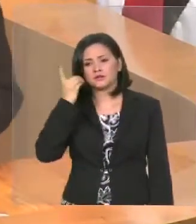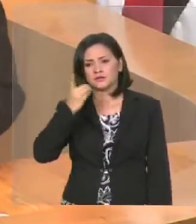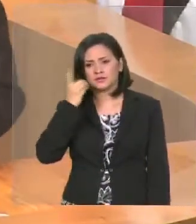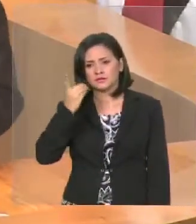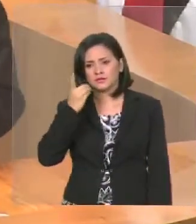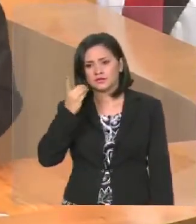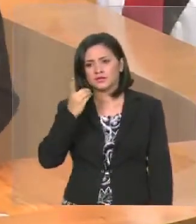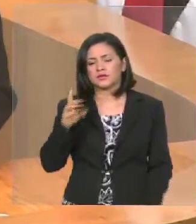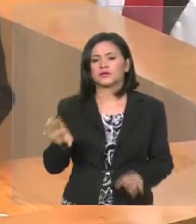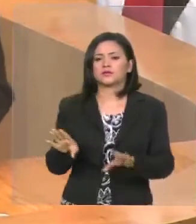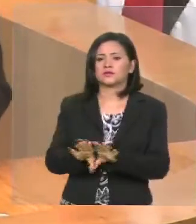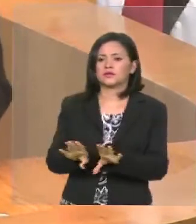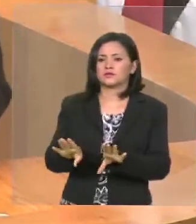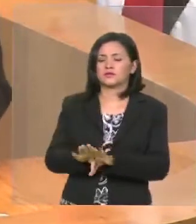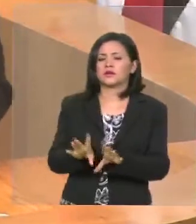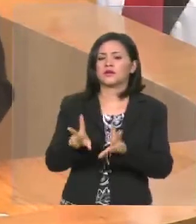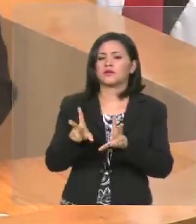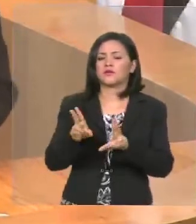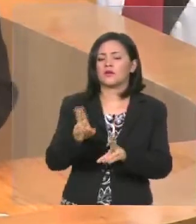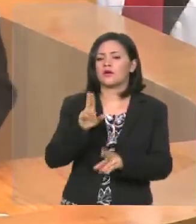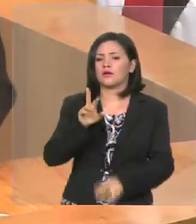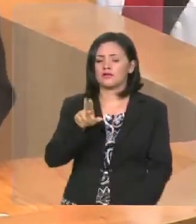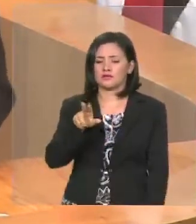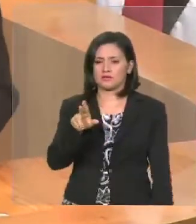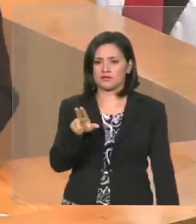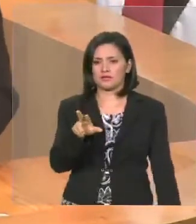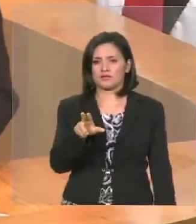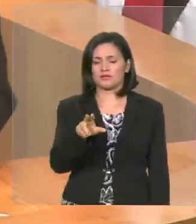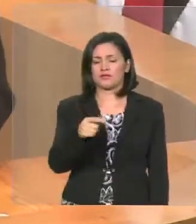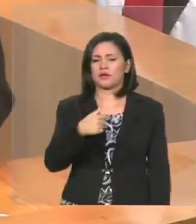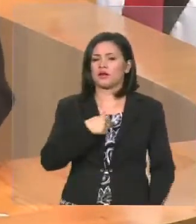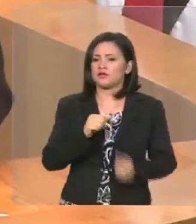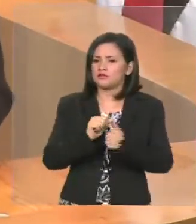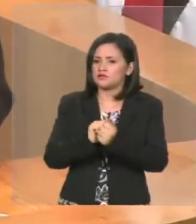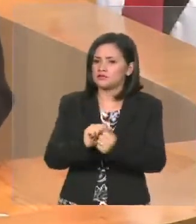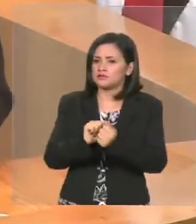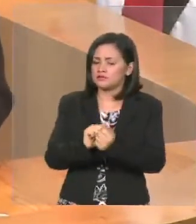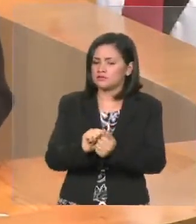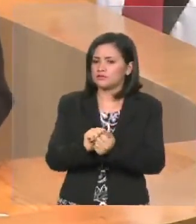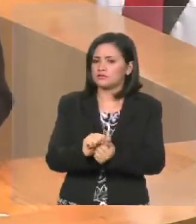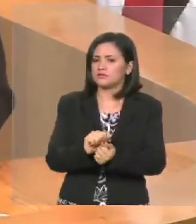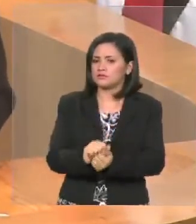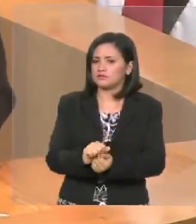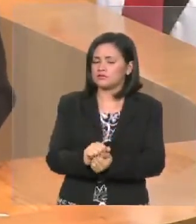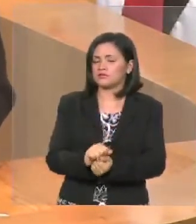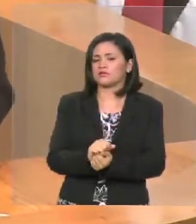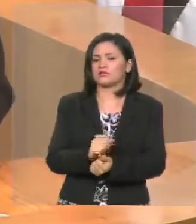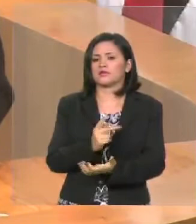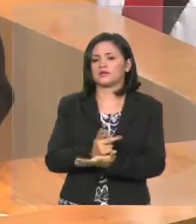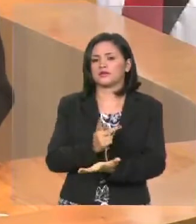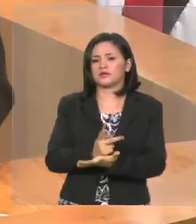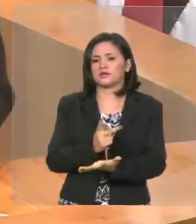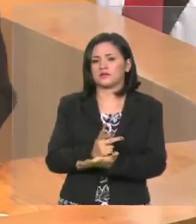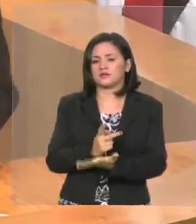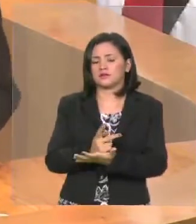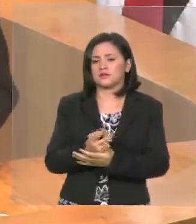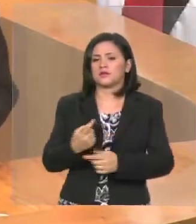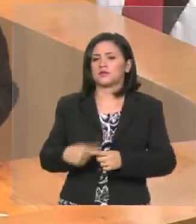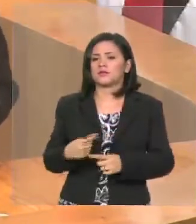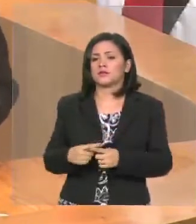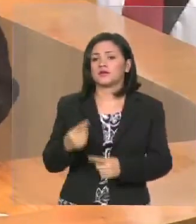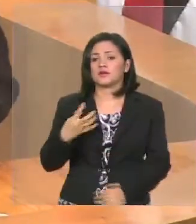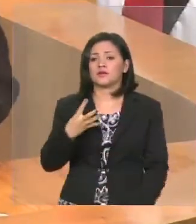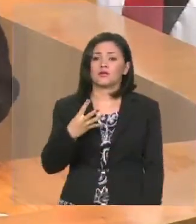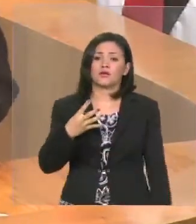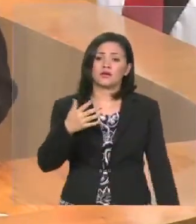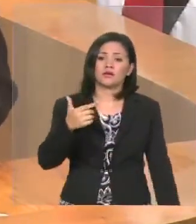Excelência ganhou também um irmão. E eu estou ao seu lado, pode ter certeza que der e vier, porque de 41